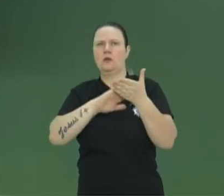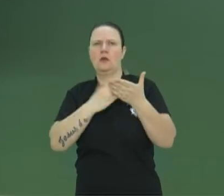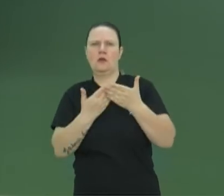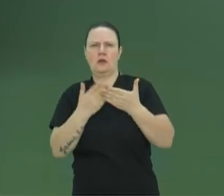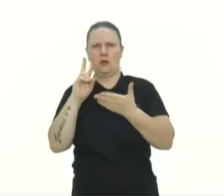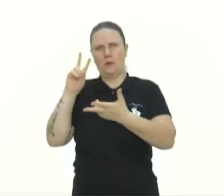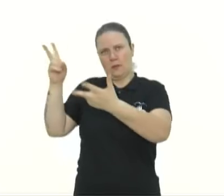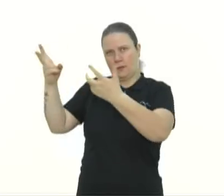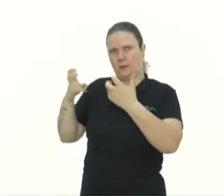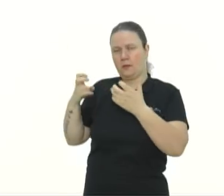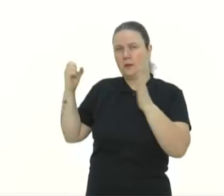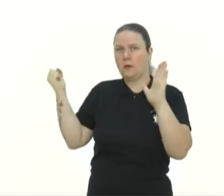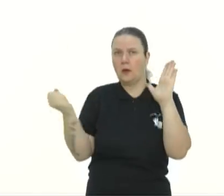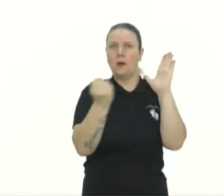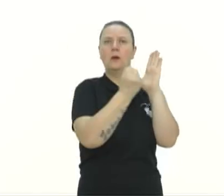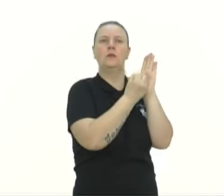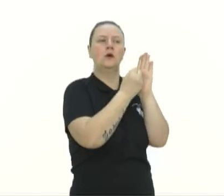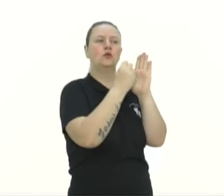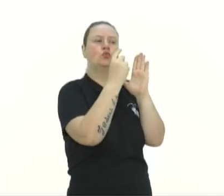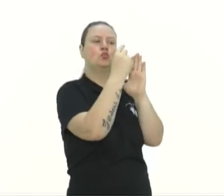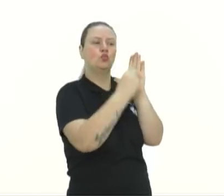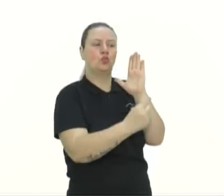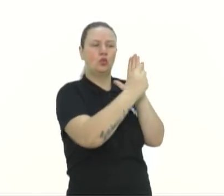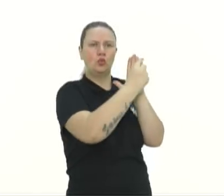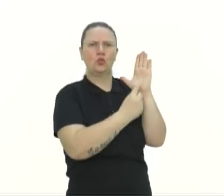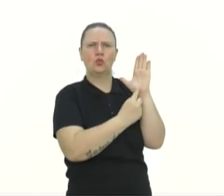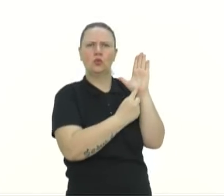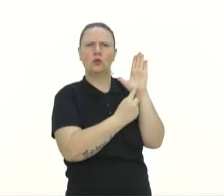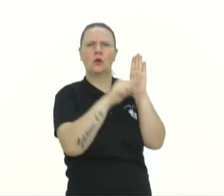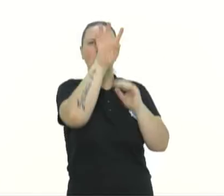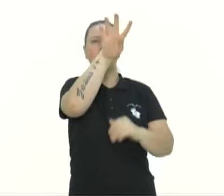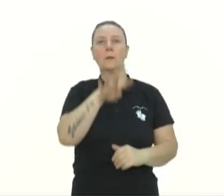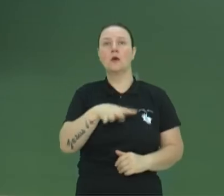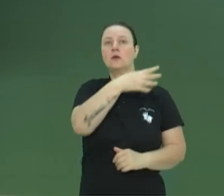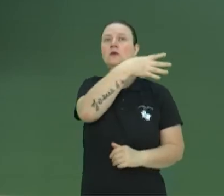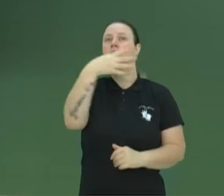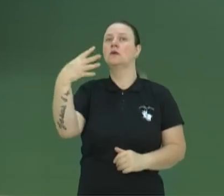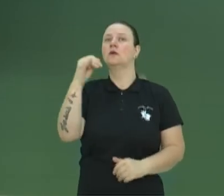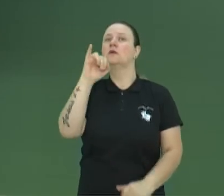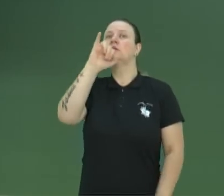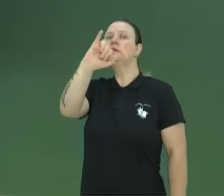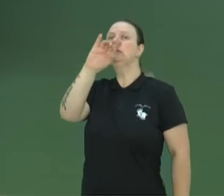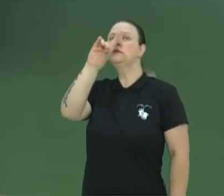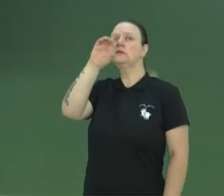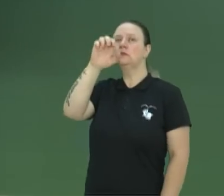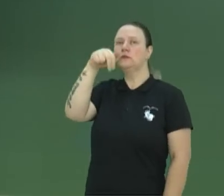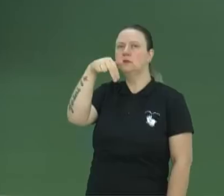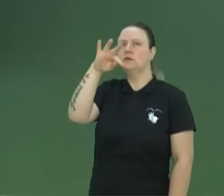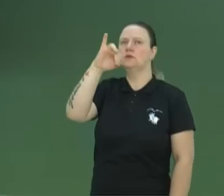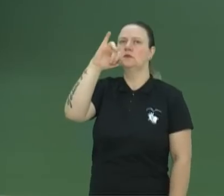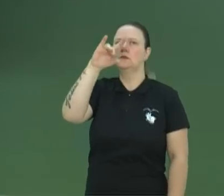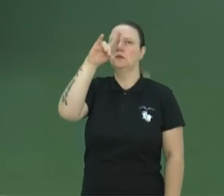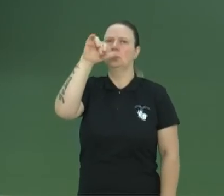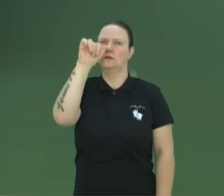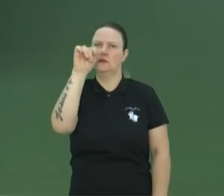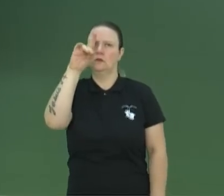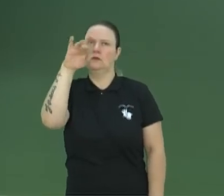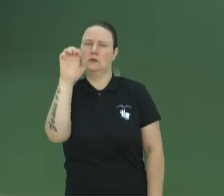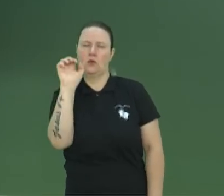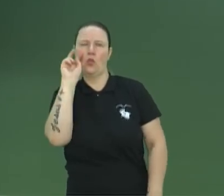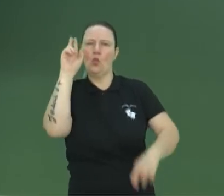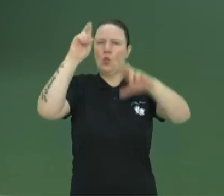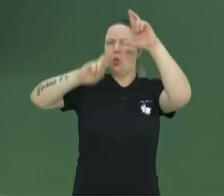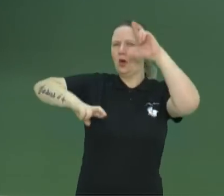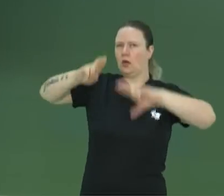Olha. Marque com um X as matrizes identidades. Então, eu quero que você analise aqui, ó, a matriz a